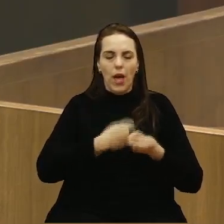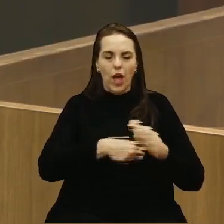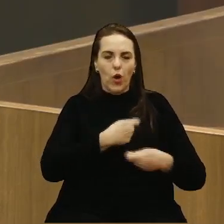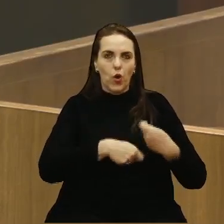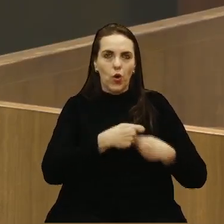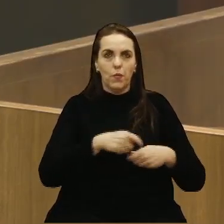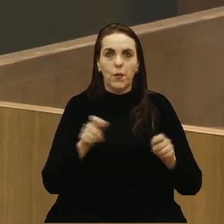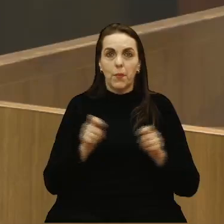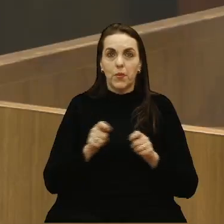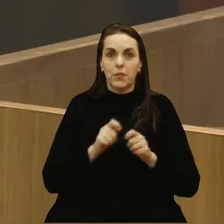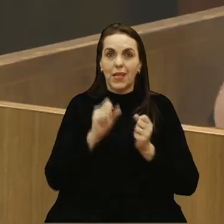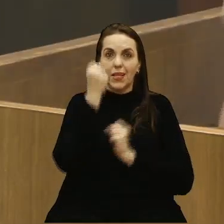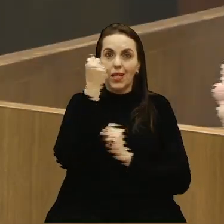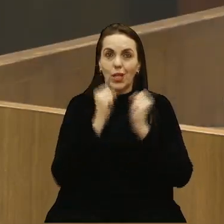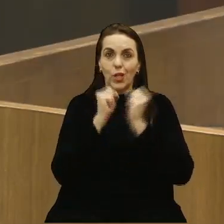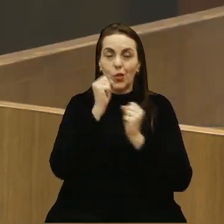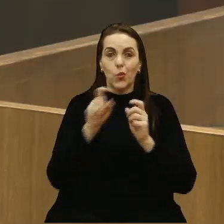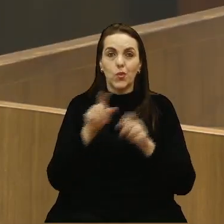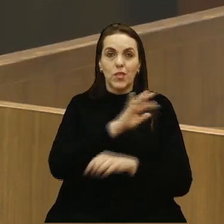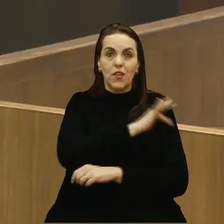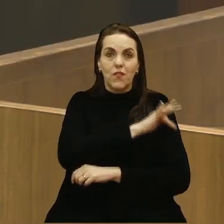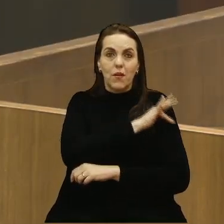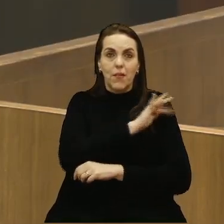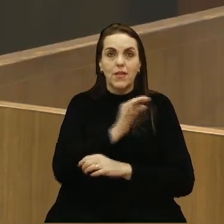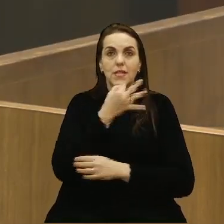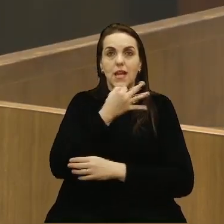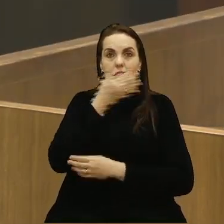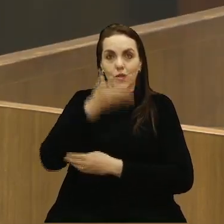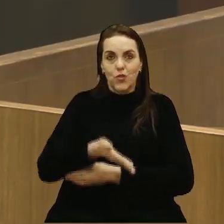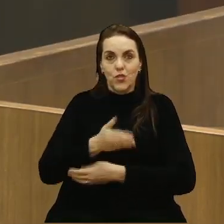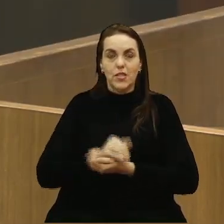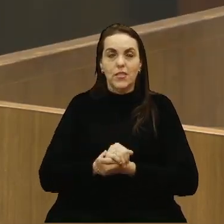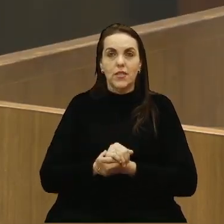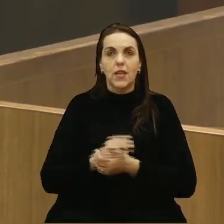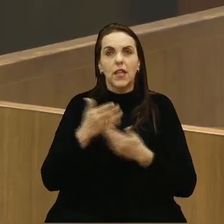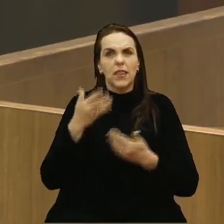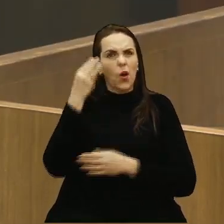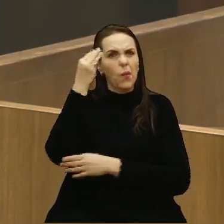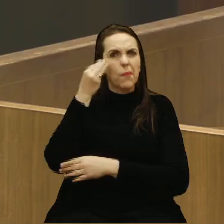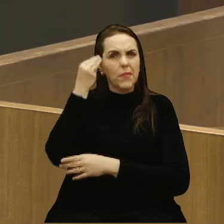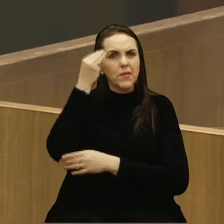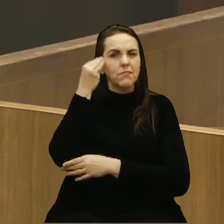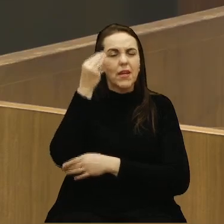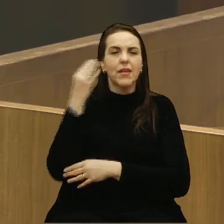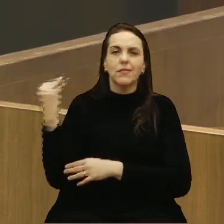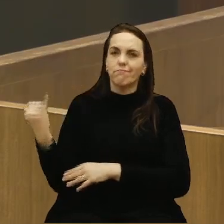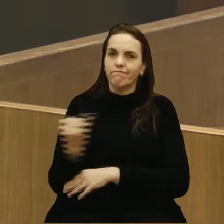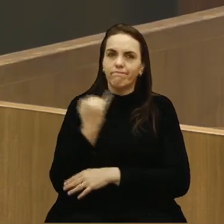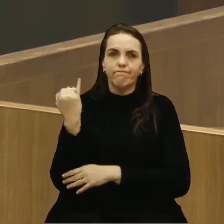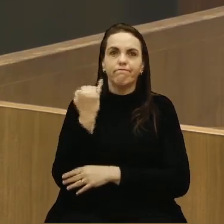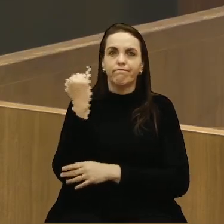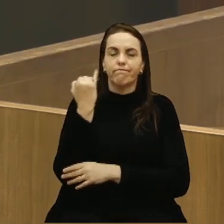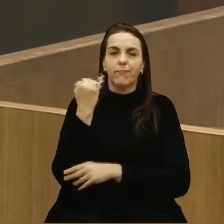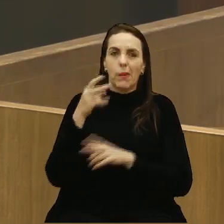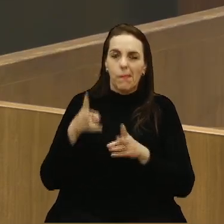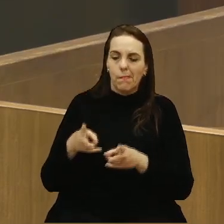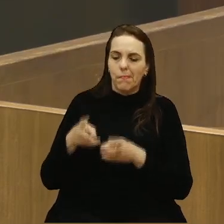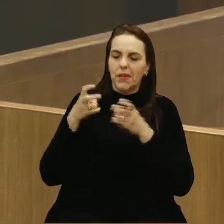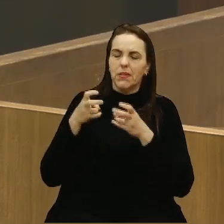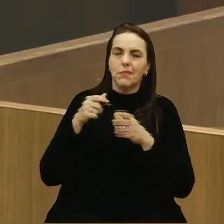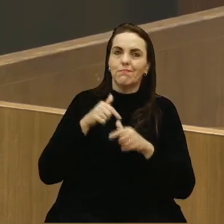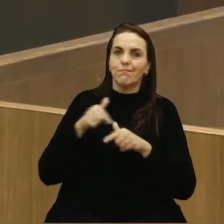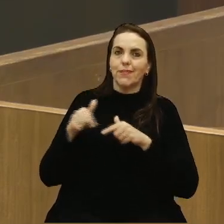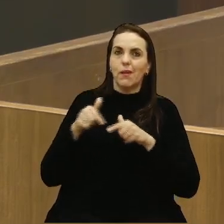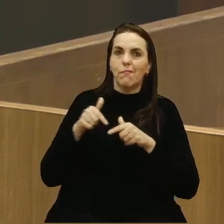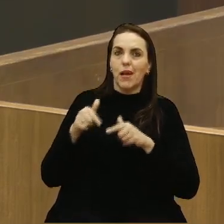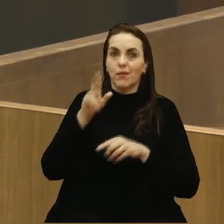em relação à indústria farmacêutica em Caxias do Sul. Então, foi uma experiência importantíssima de olhar para o trabalho de uma